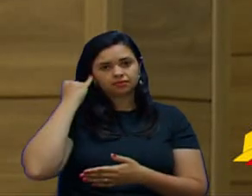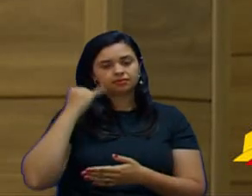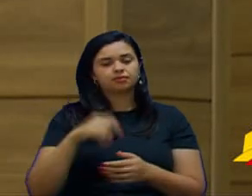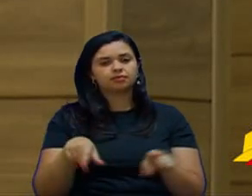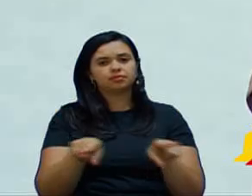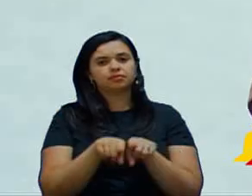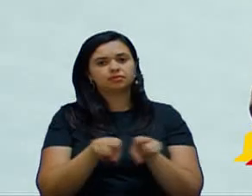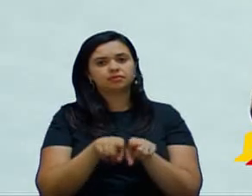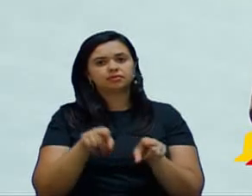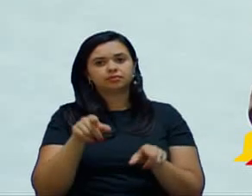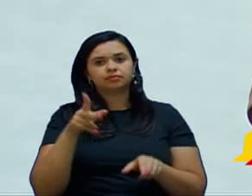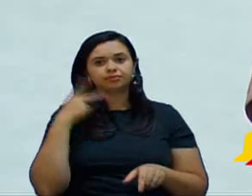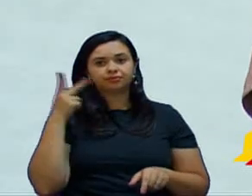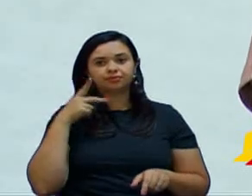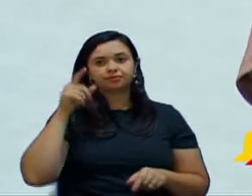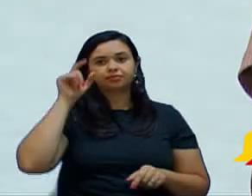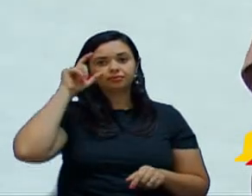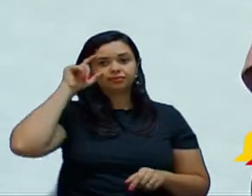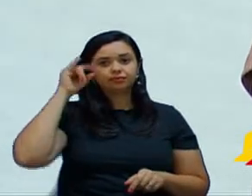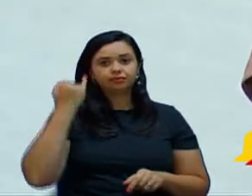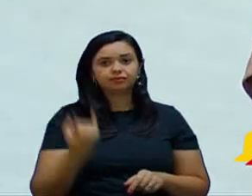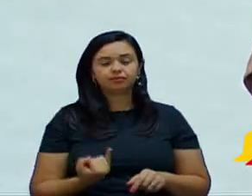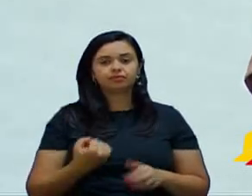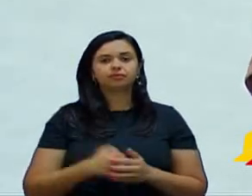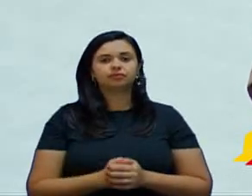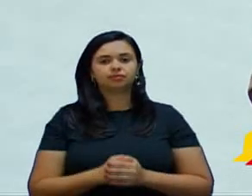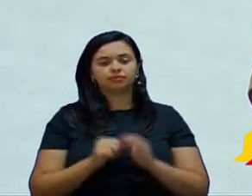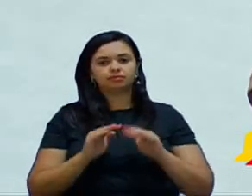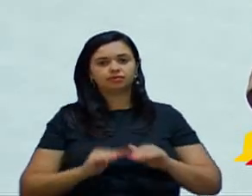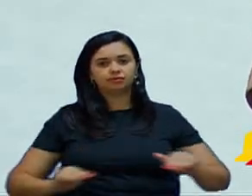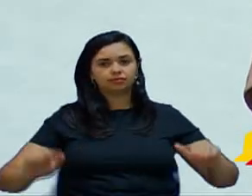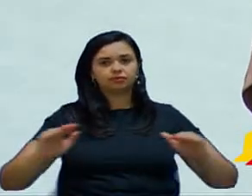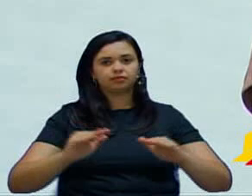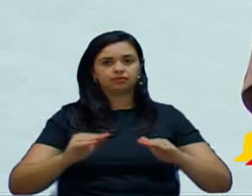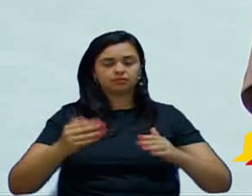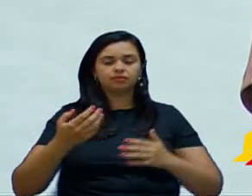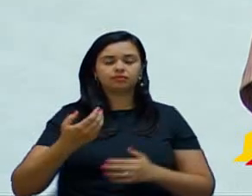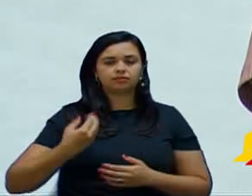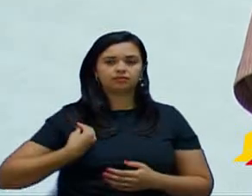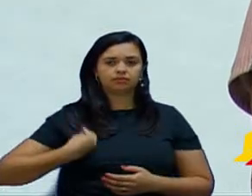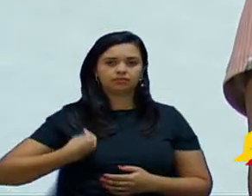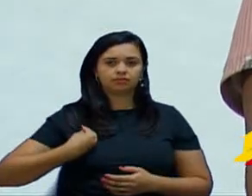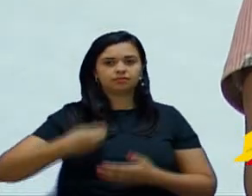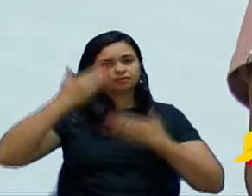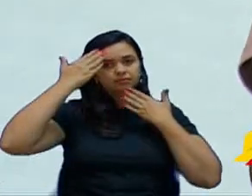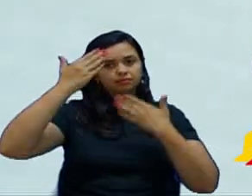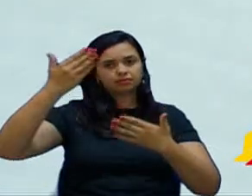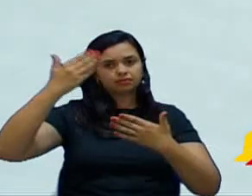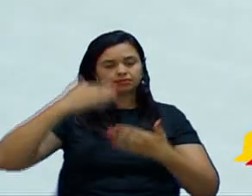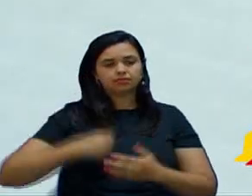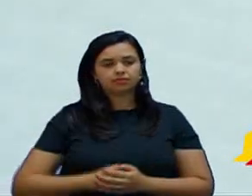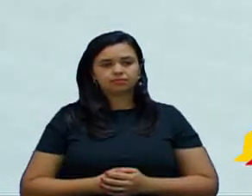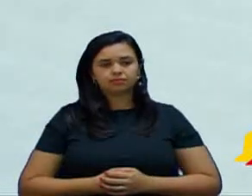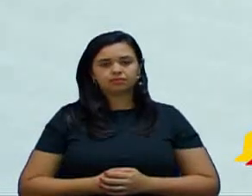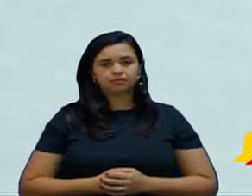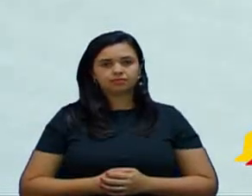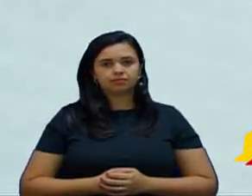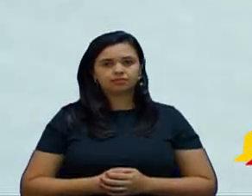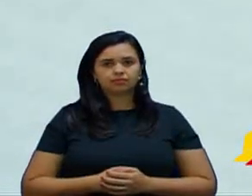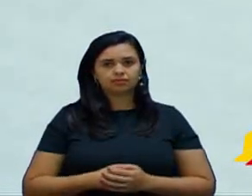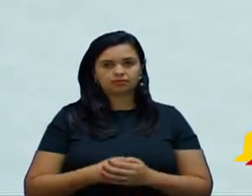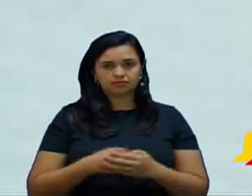à vereadora Yara e a todos que estão aqui. Muito obrigada. Nesta